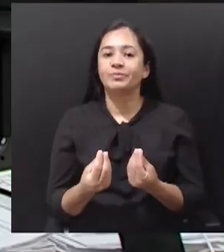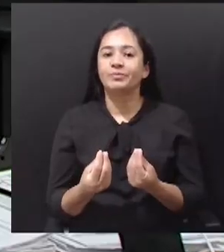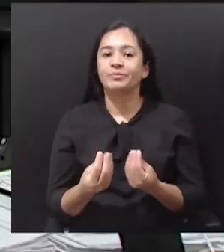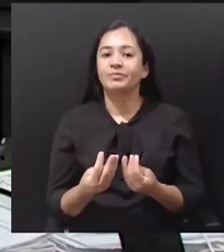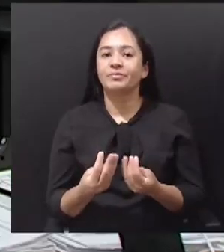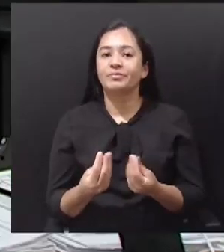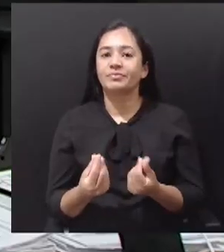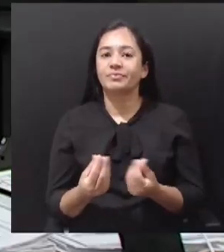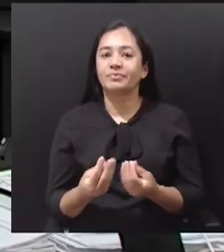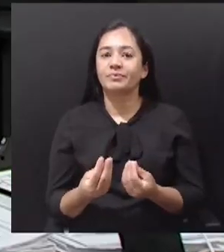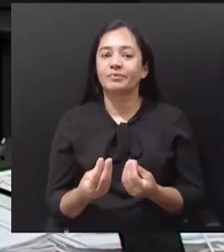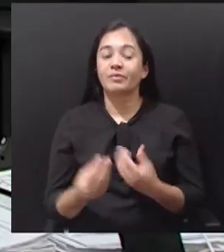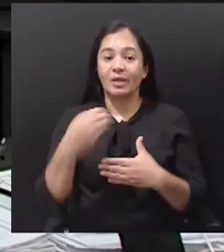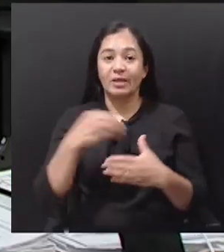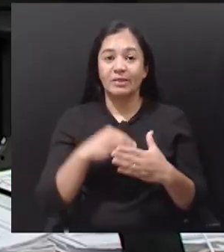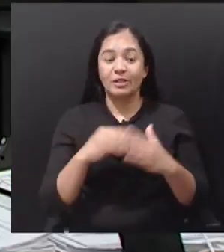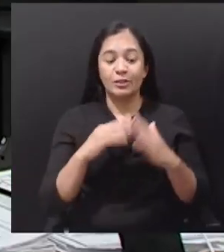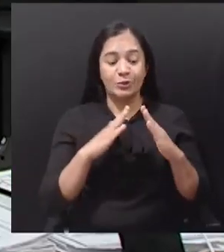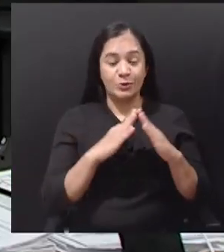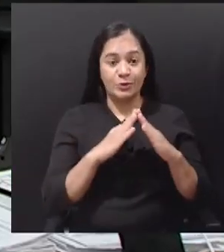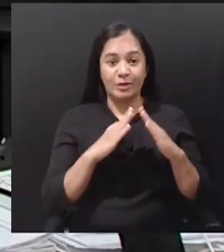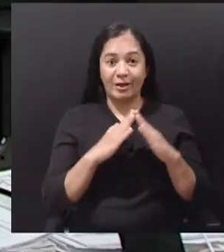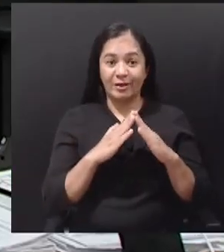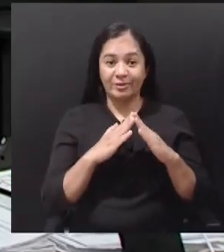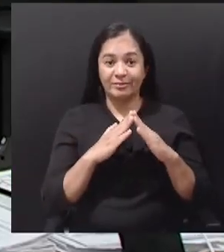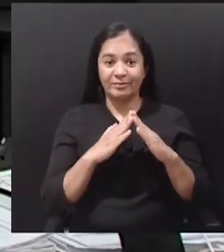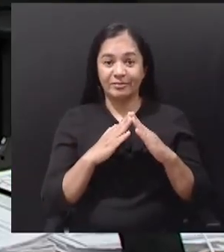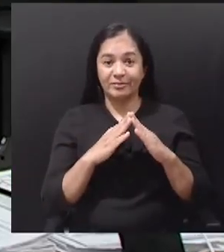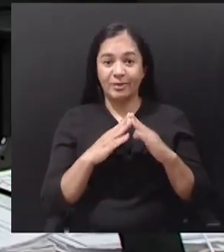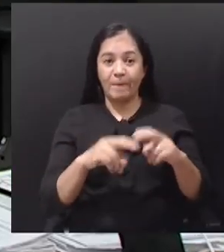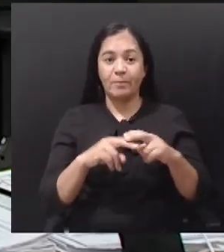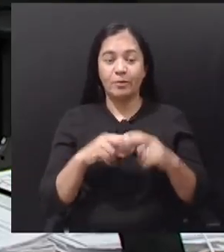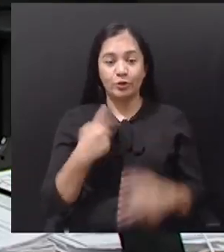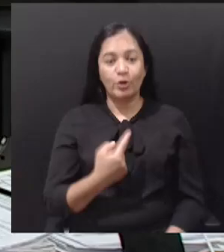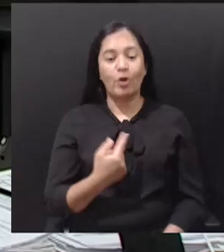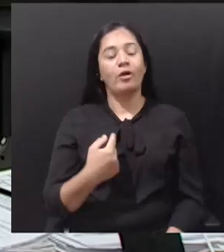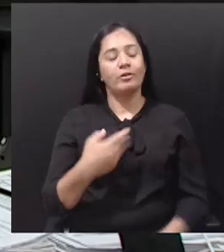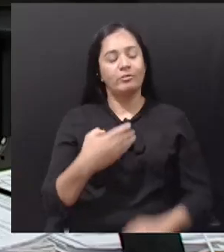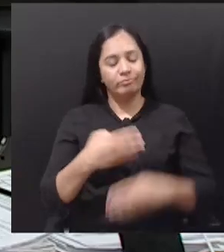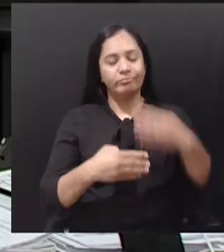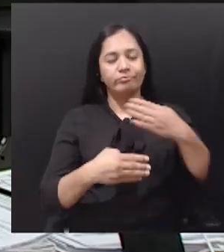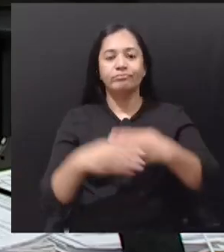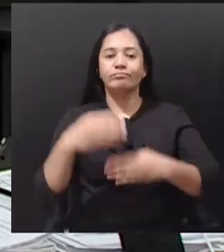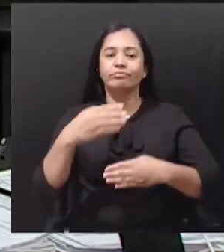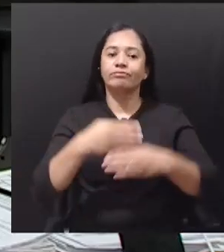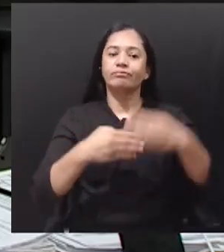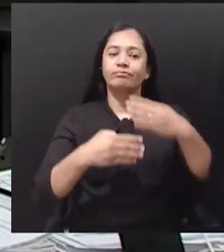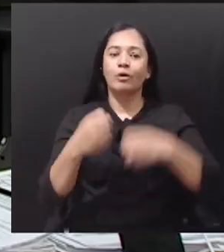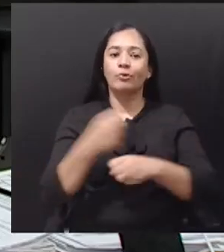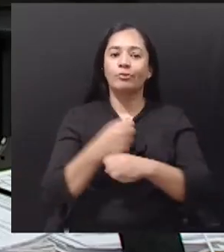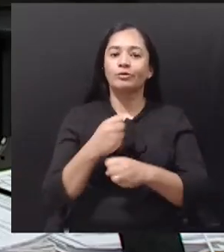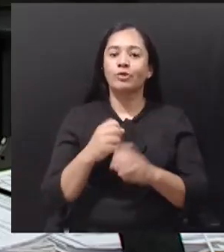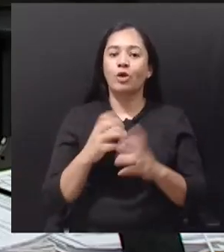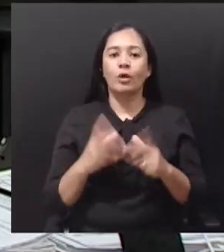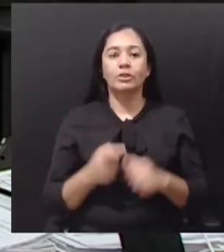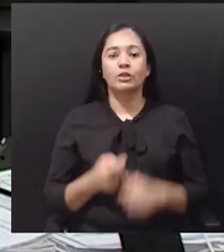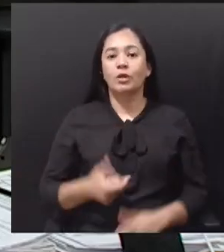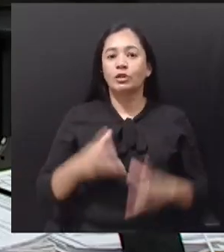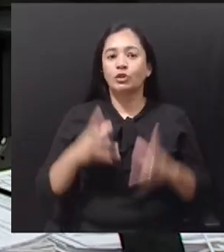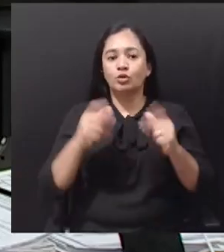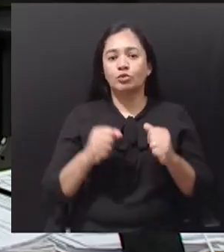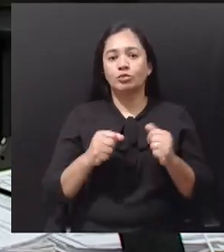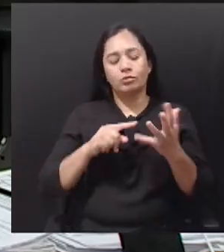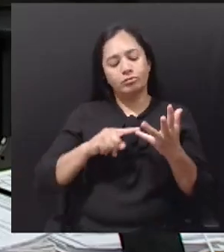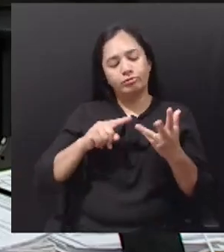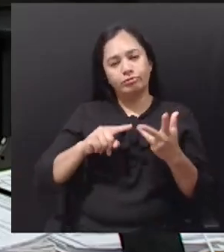dentro de casa, por nós mesmos. Nós fizemos praticamente todos os ímãs, as